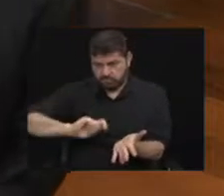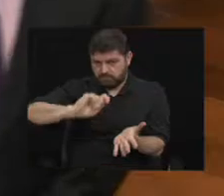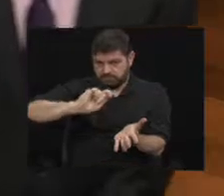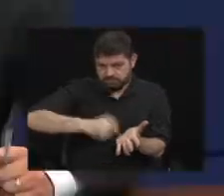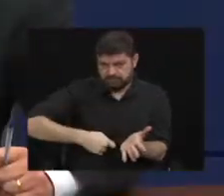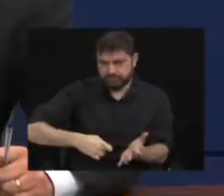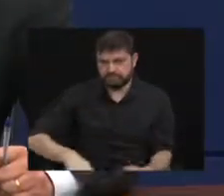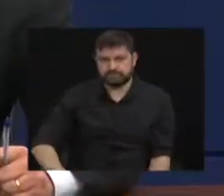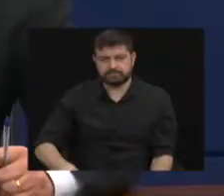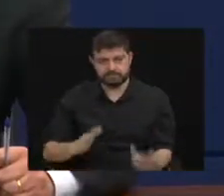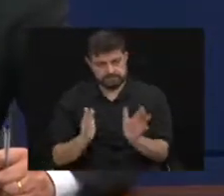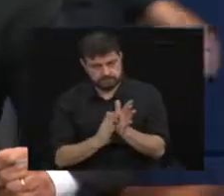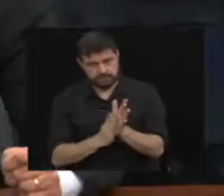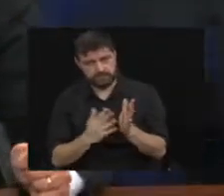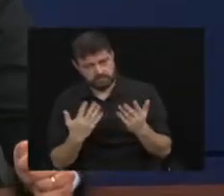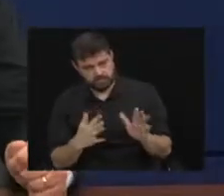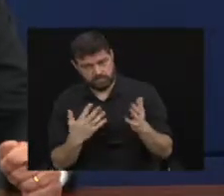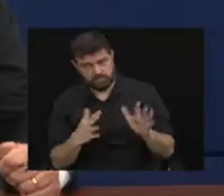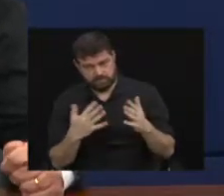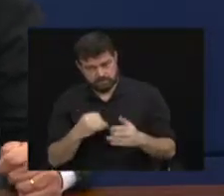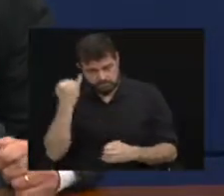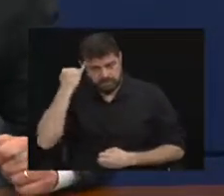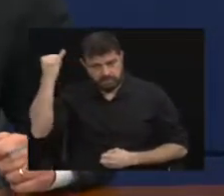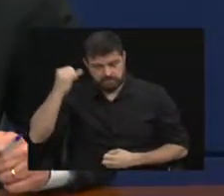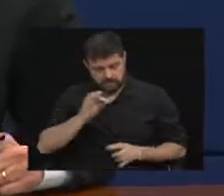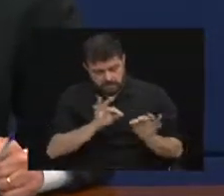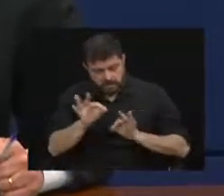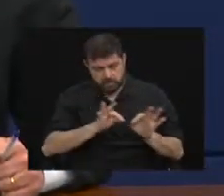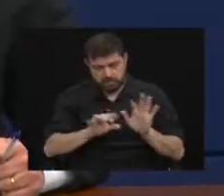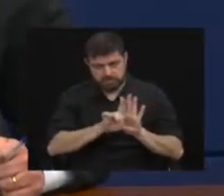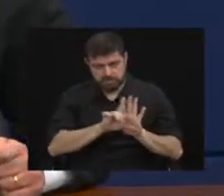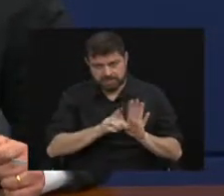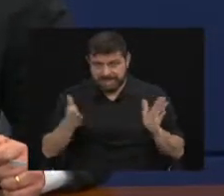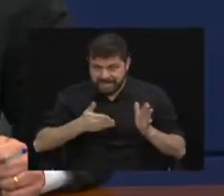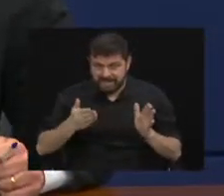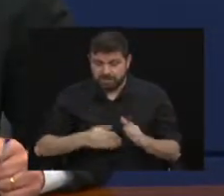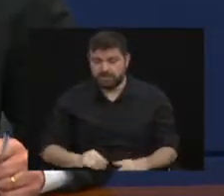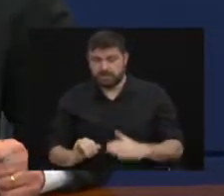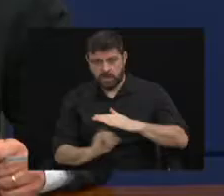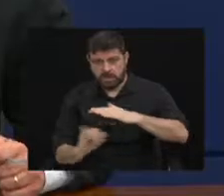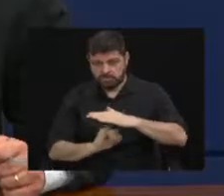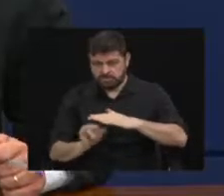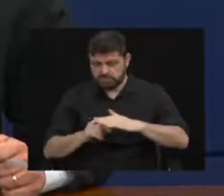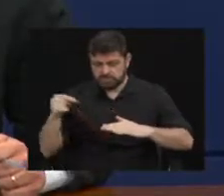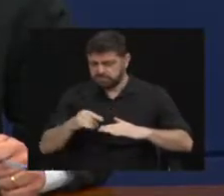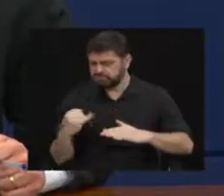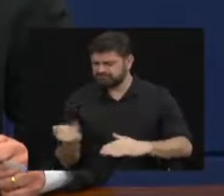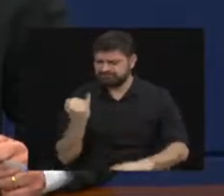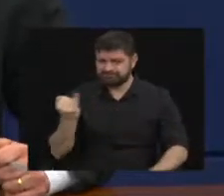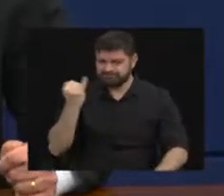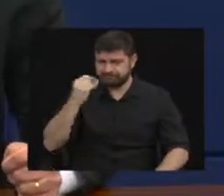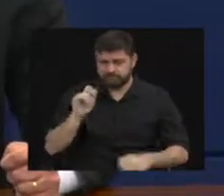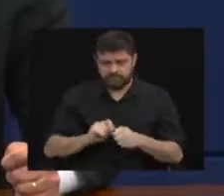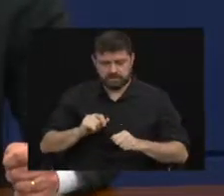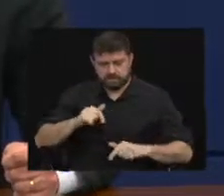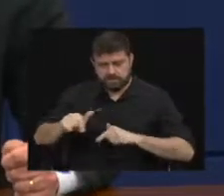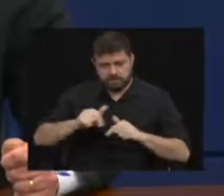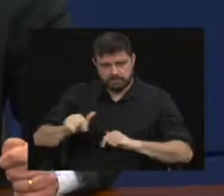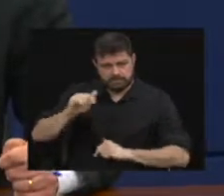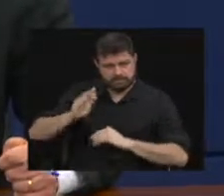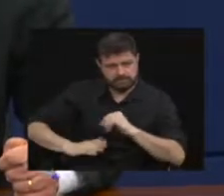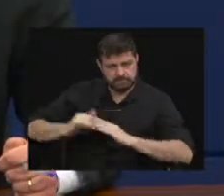também. Pela ordem, vereador senhor presidente. Pedro Tourinho. Uma boa noite a noite, Vossa Excelência. Eu gostaria apenas de comemorar